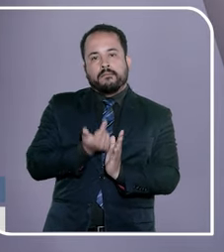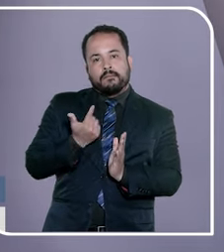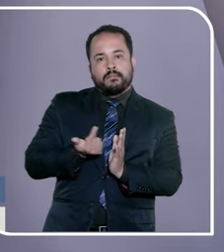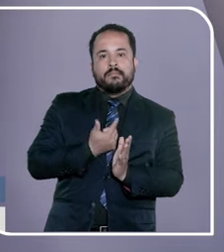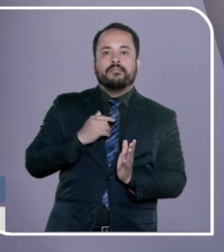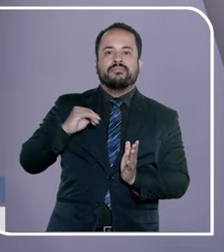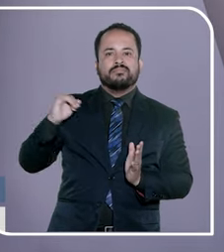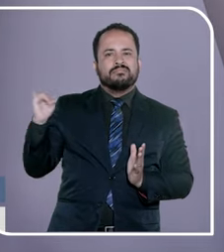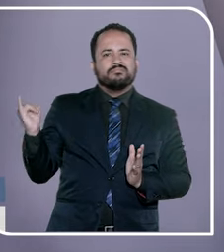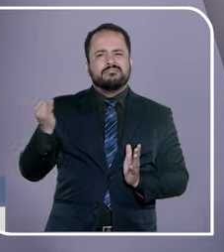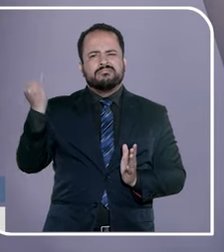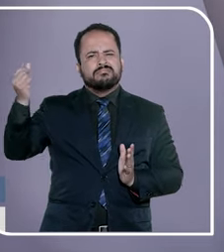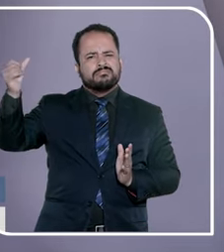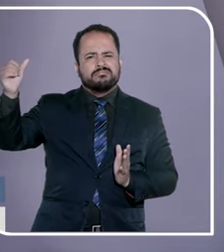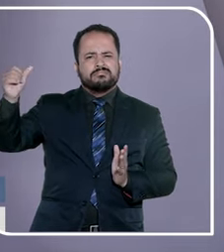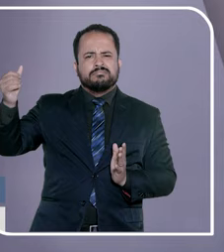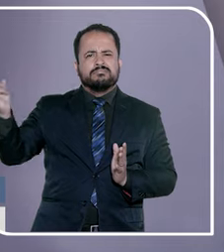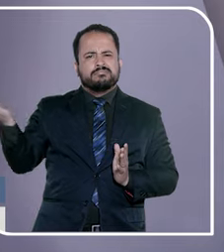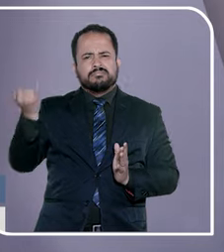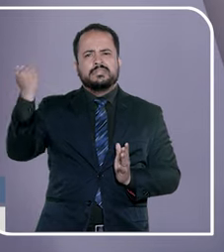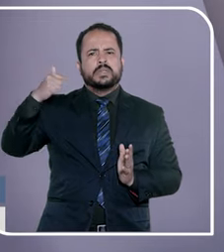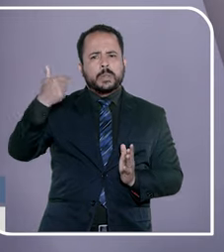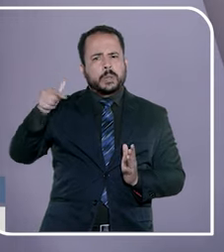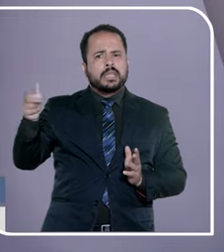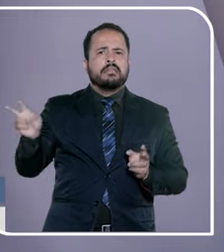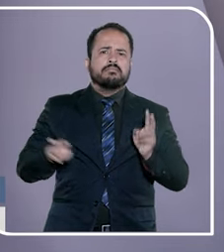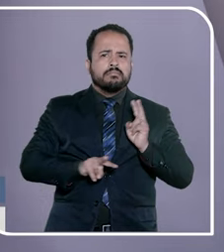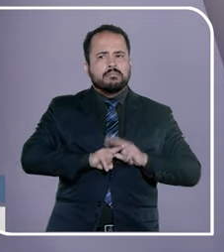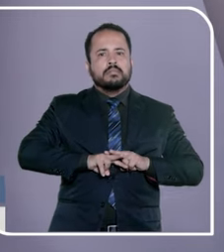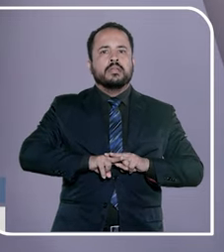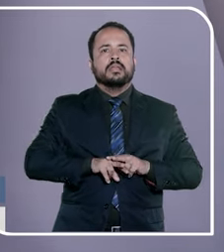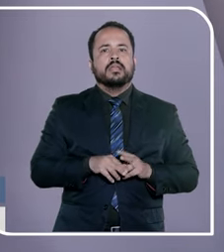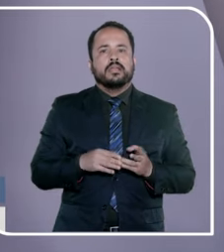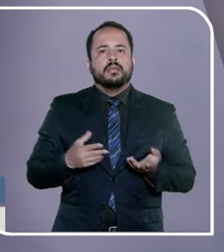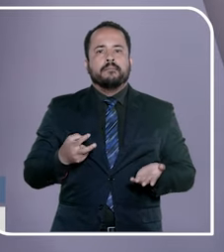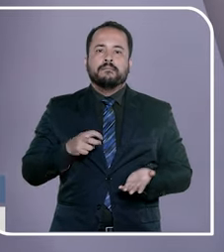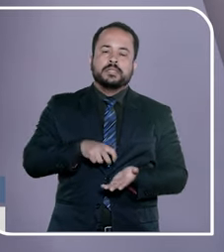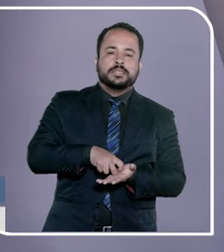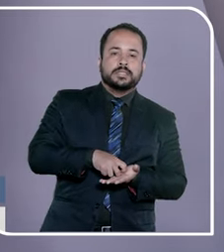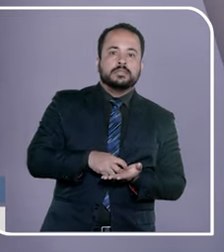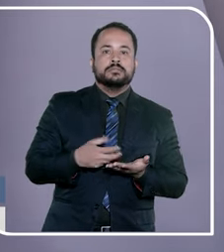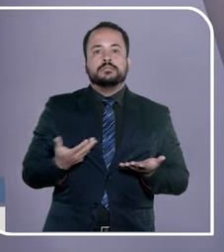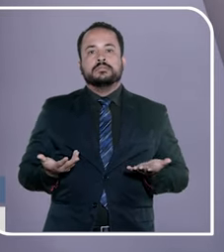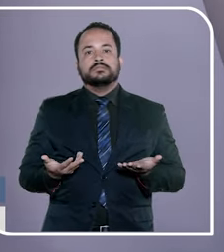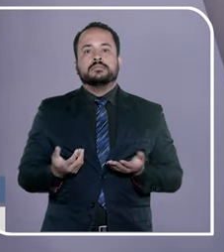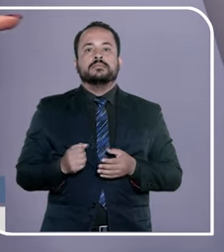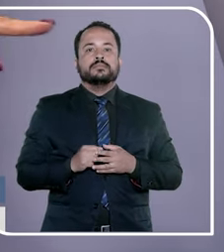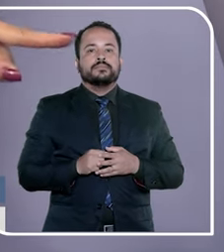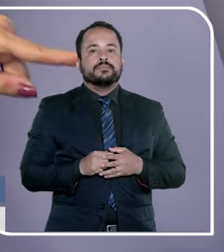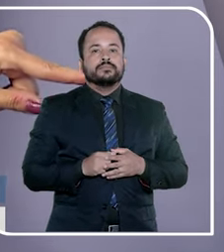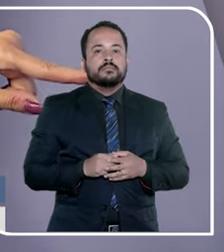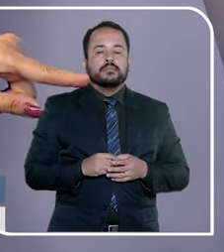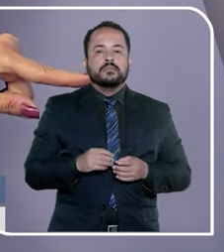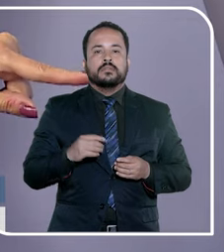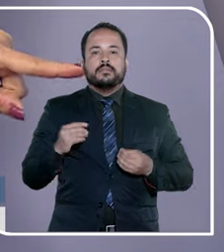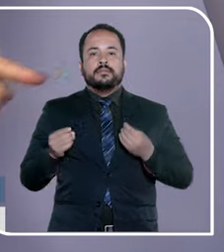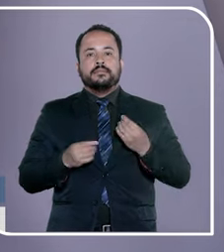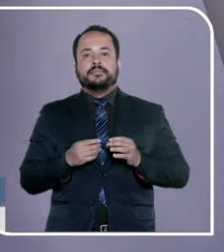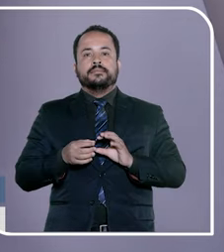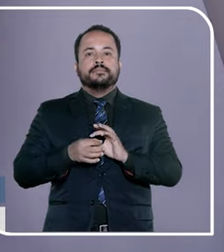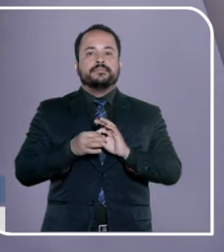eh eu quero perguntar o seguinte para ambos né no caso de pescaria em período permitido mas com uso de equipamentos